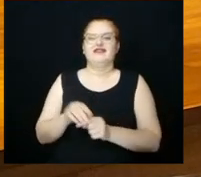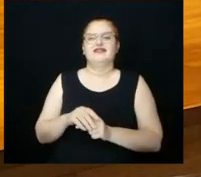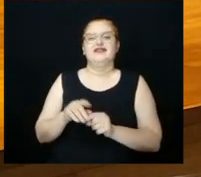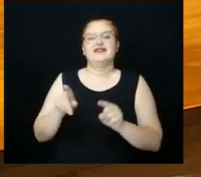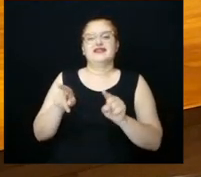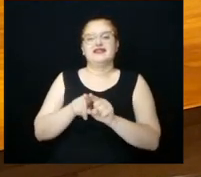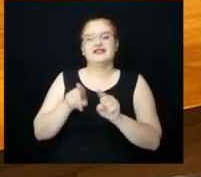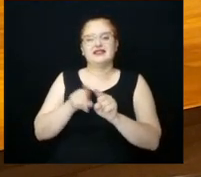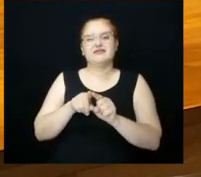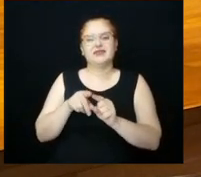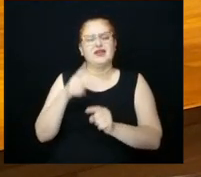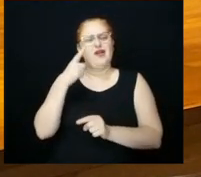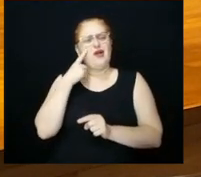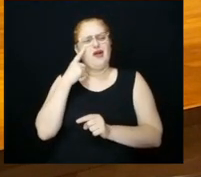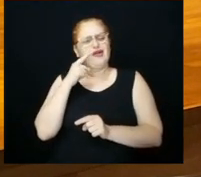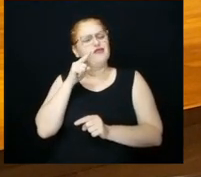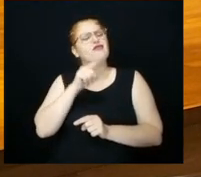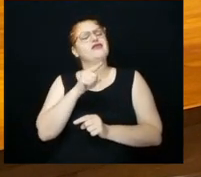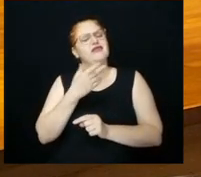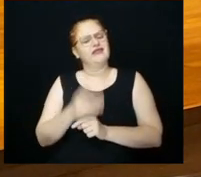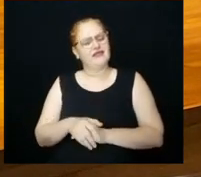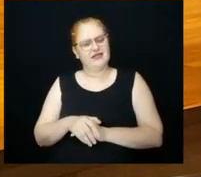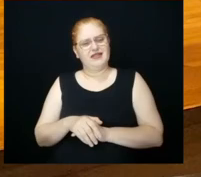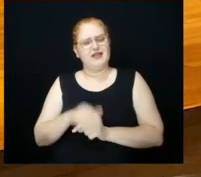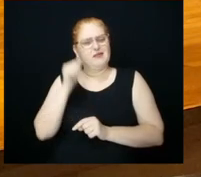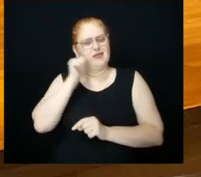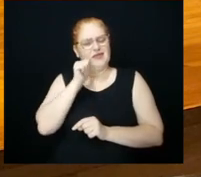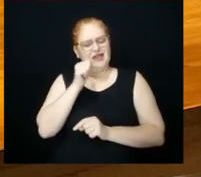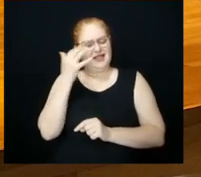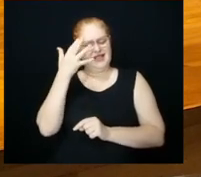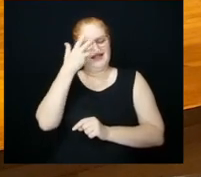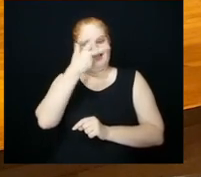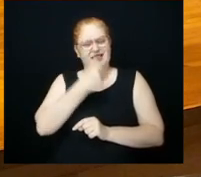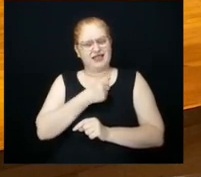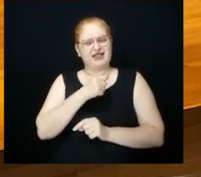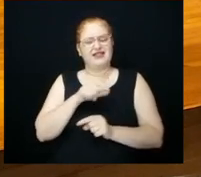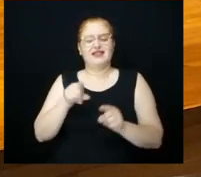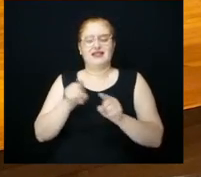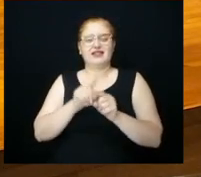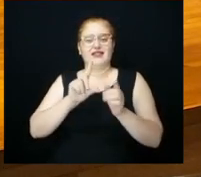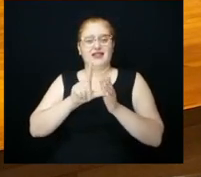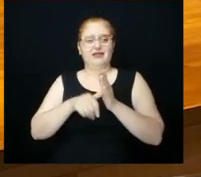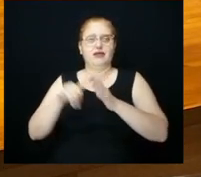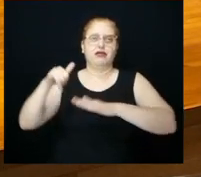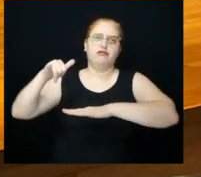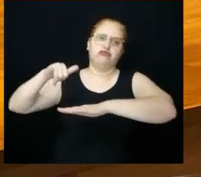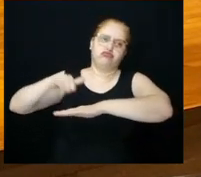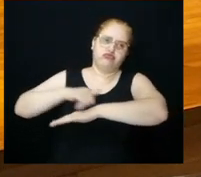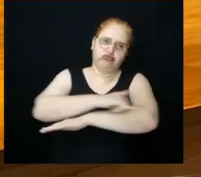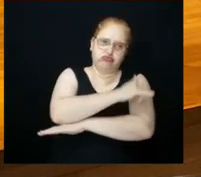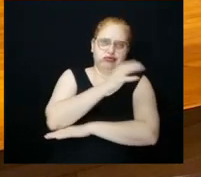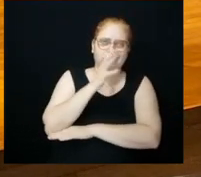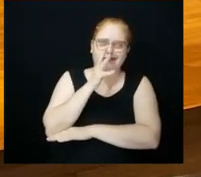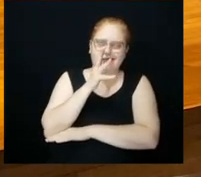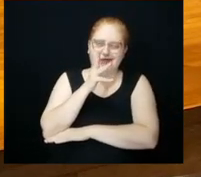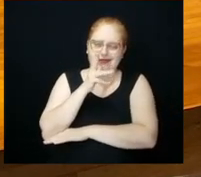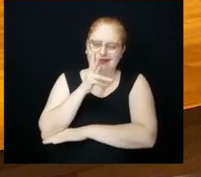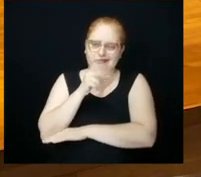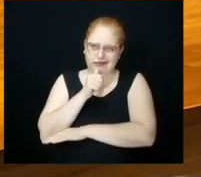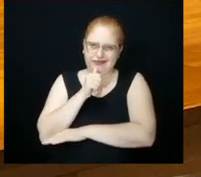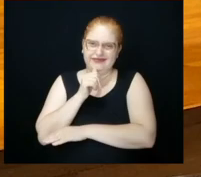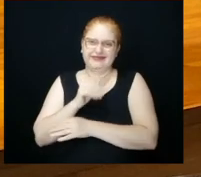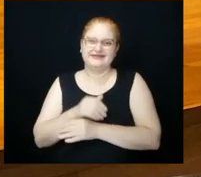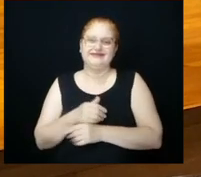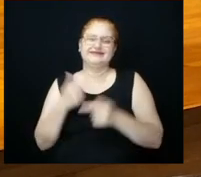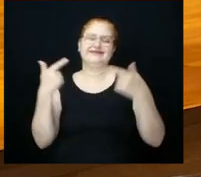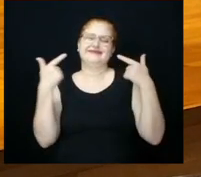Ifemsku, olhe só para você. Uma mulher linda, mesmo depois desse voo demorado, disse ela, rindo, negando o